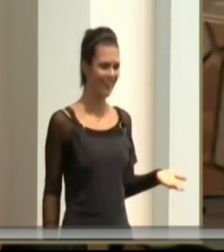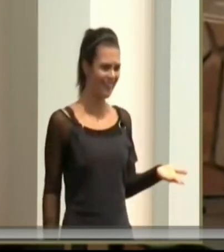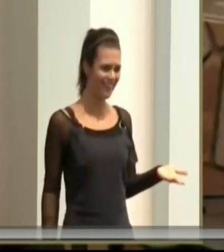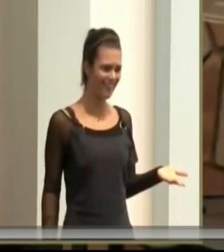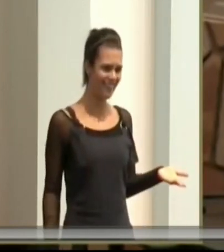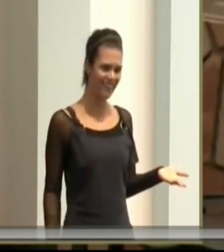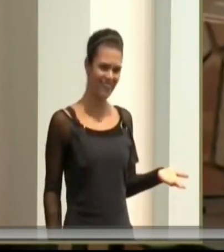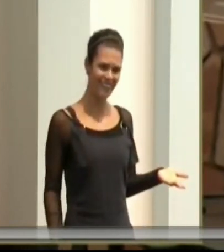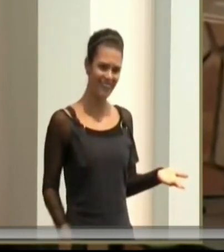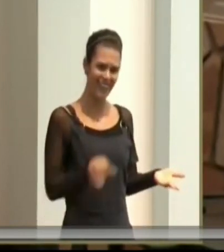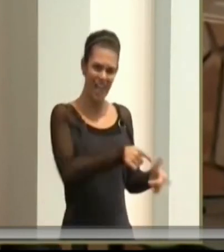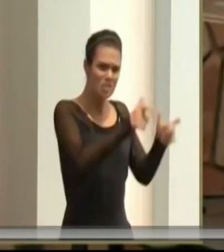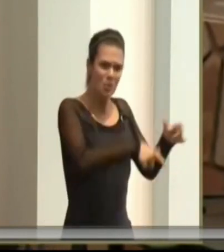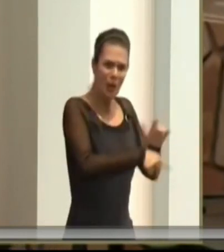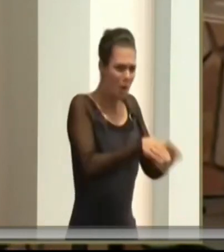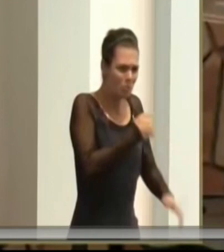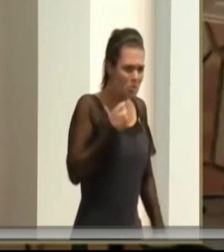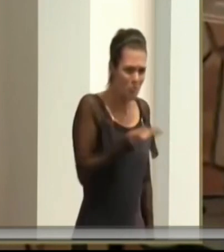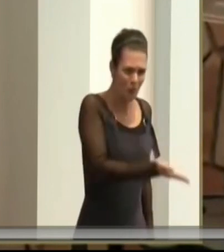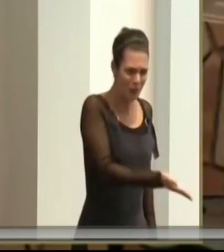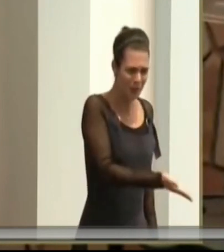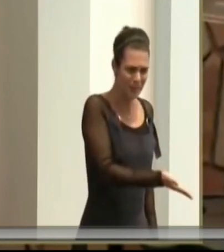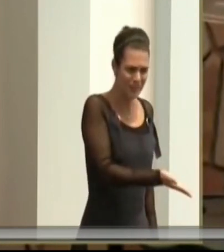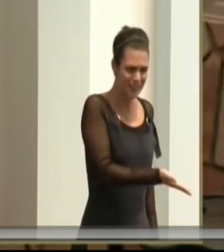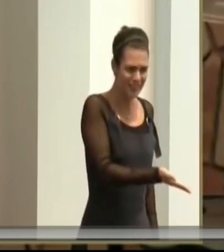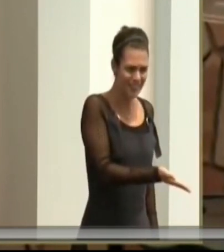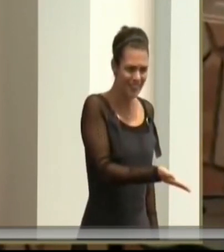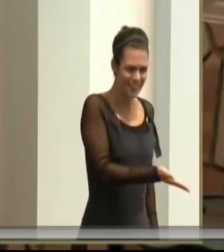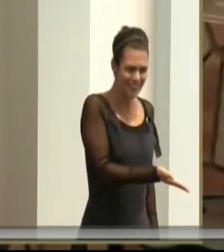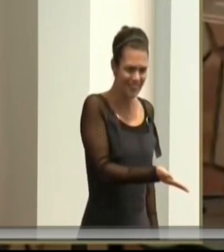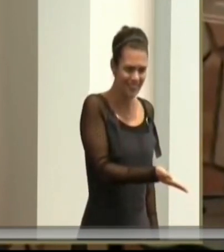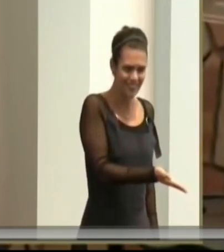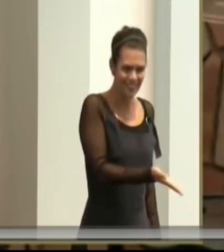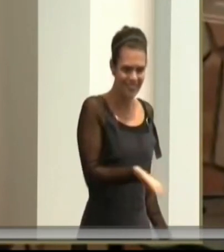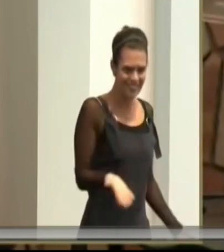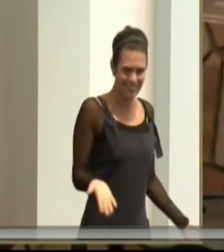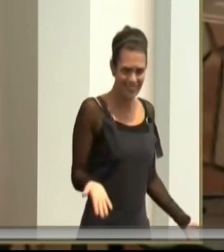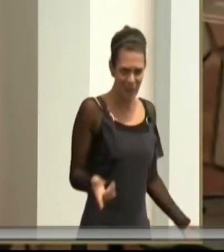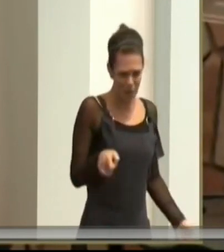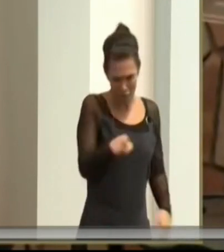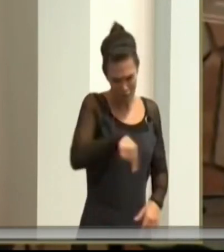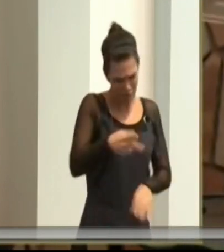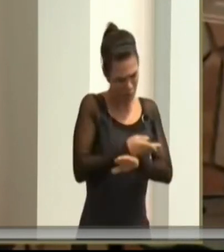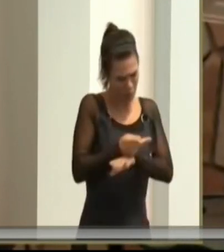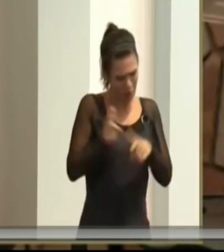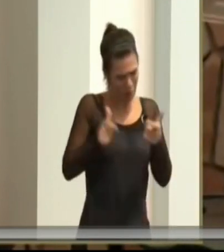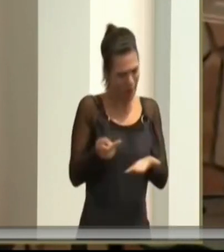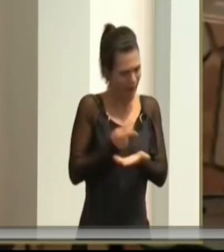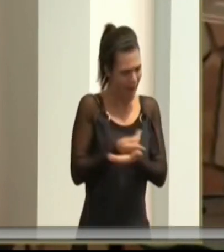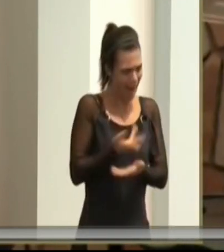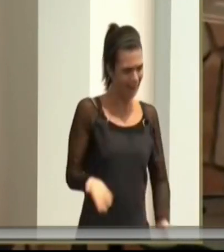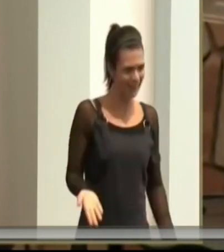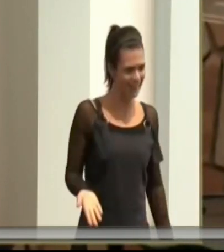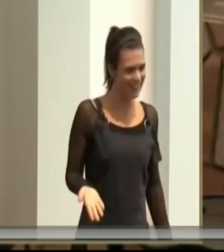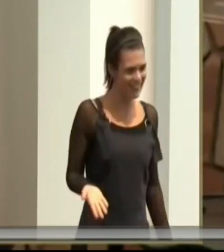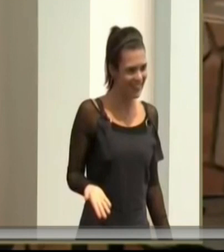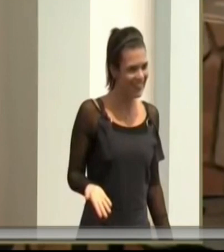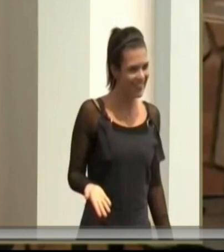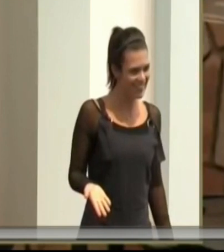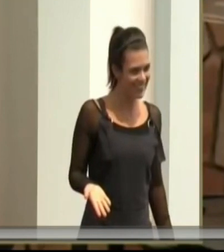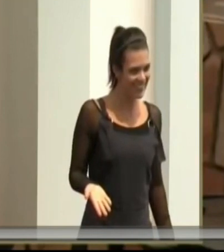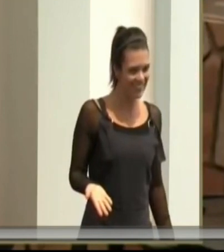então, nesta menção do texto bíblico, o começo,